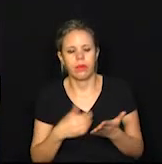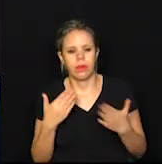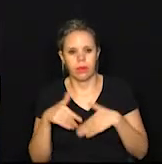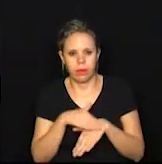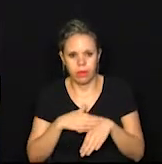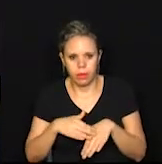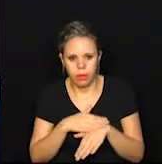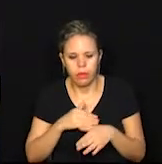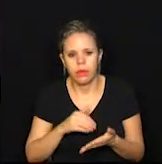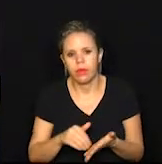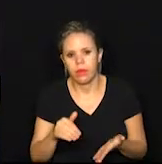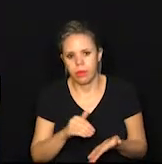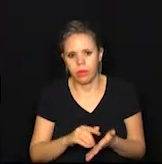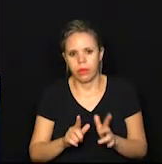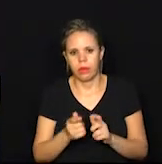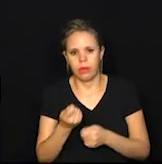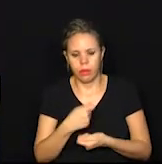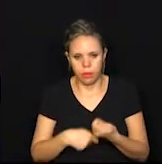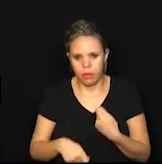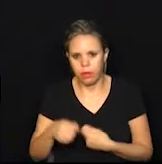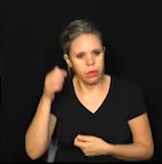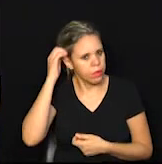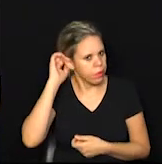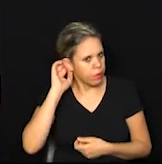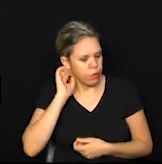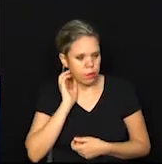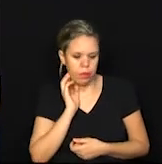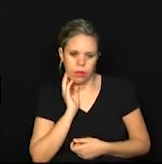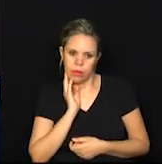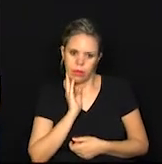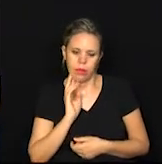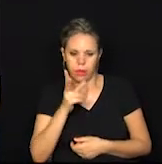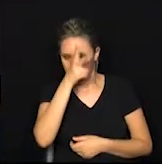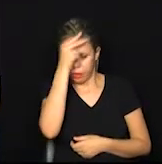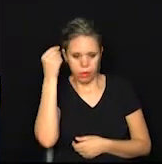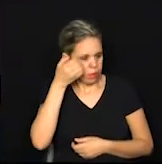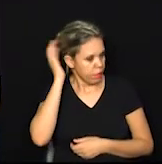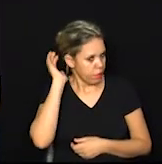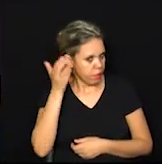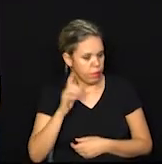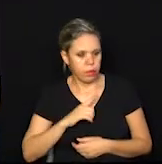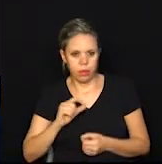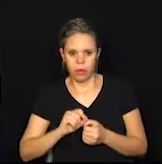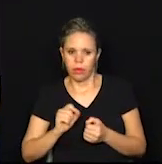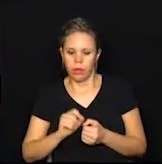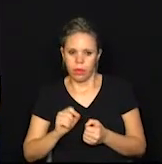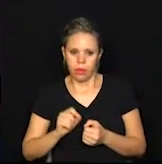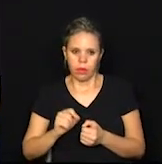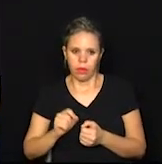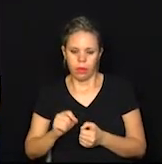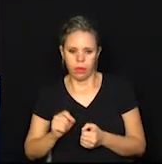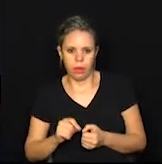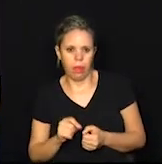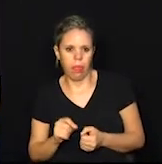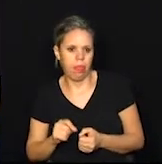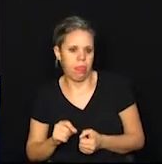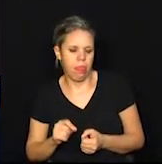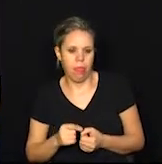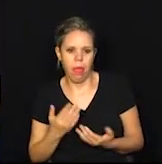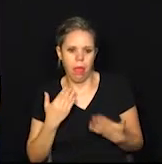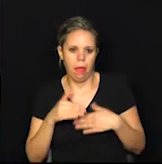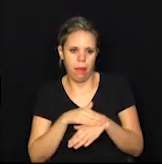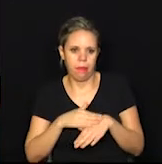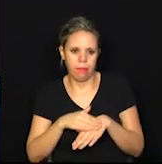bastante com a Secretaria de Gestão. O prefeito Dário Saad tem feito boas